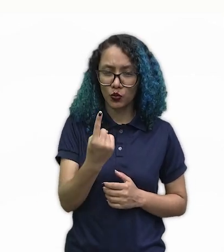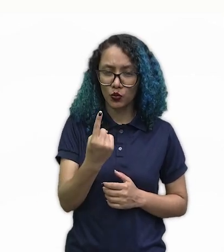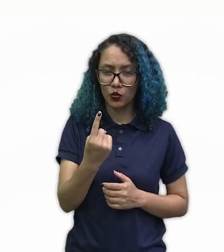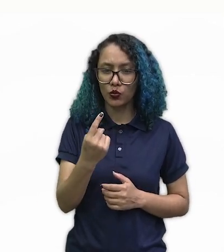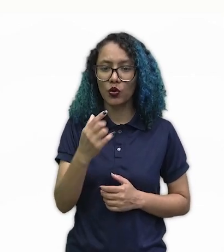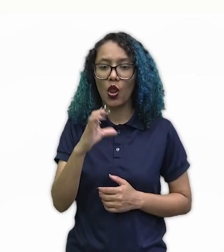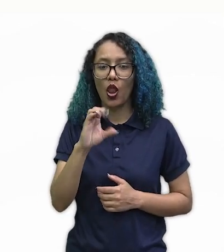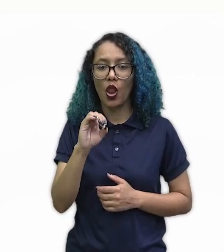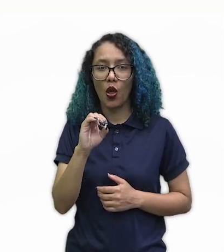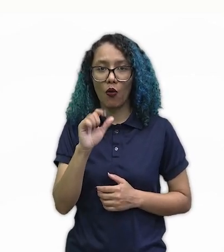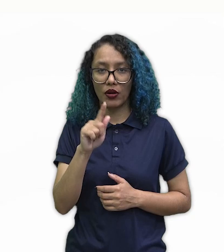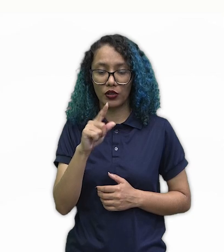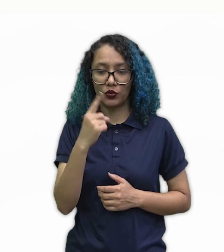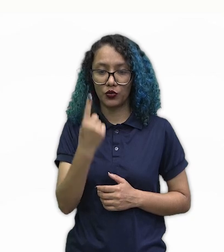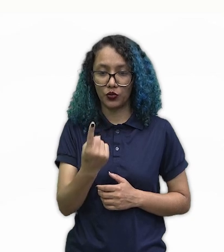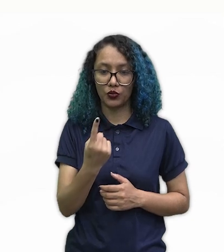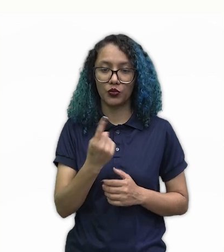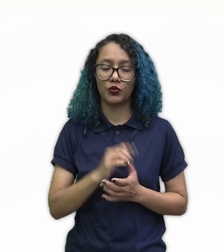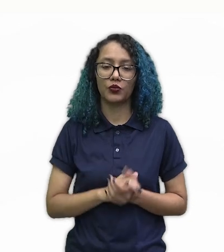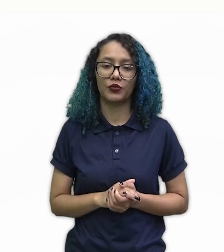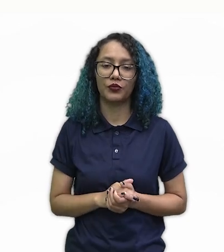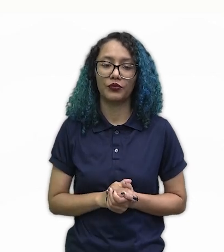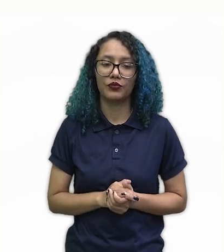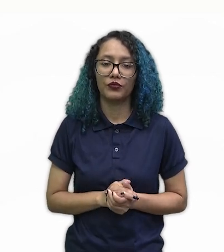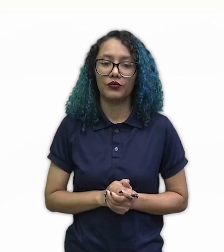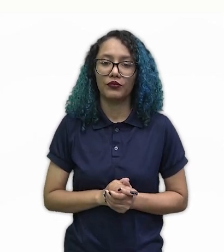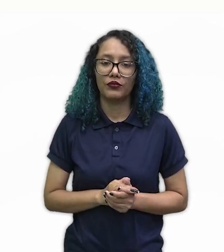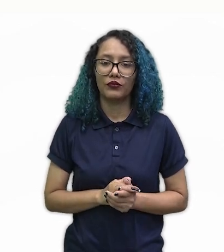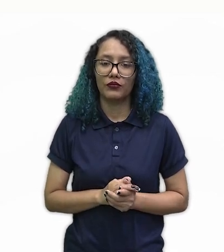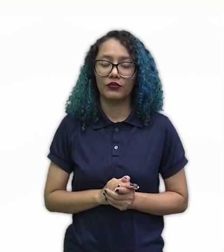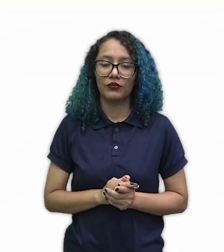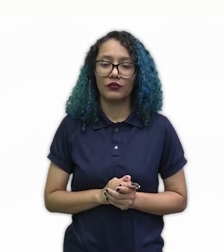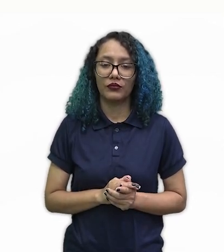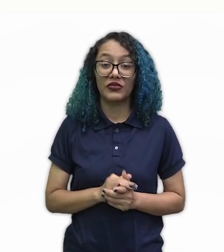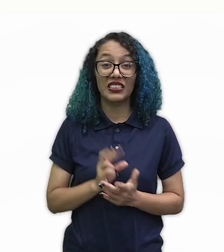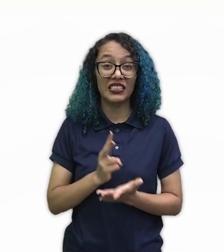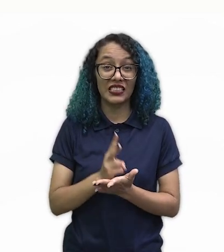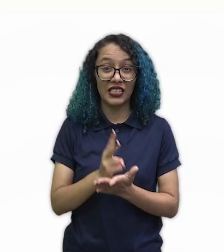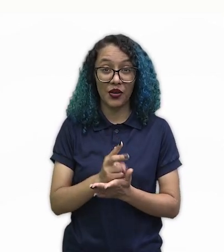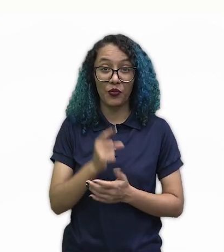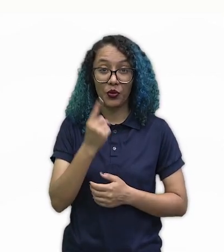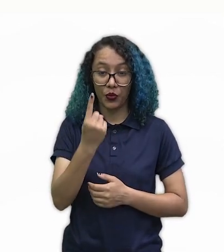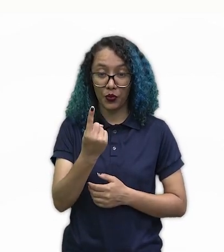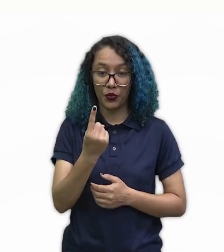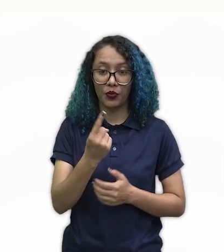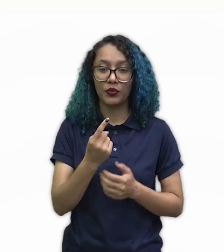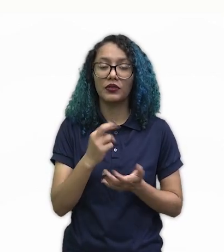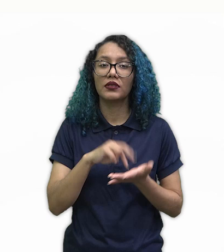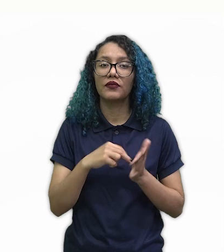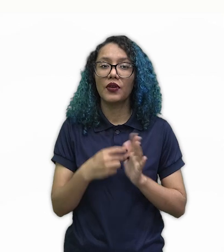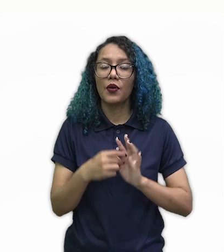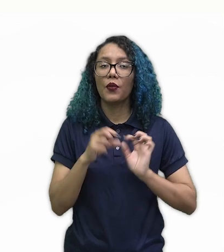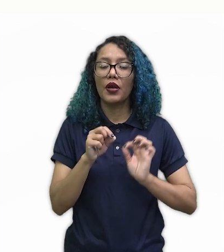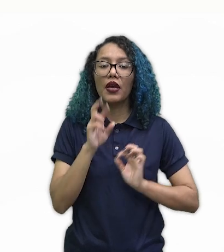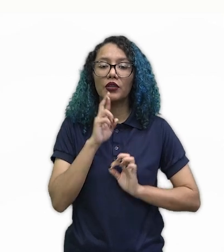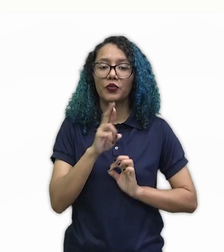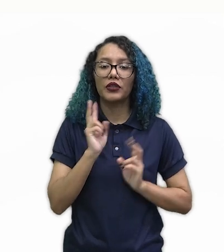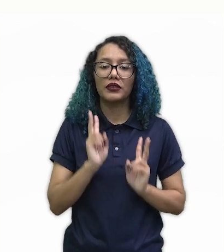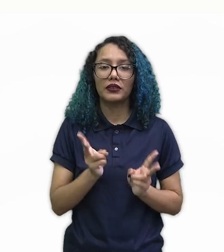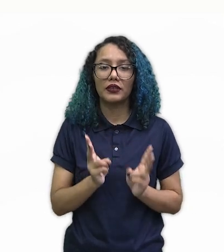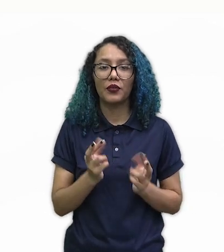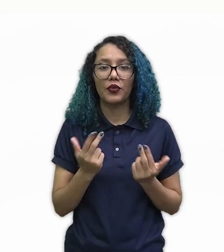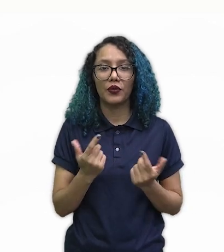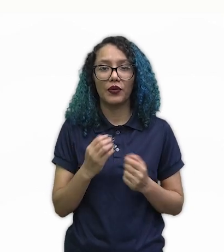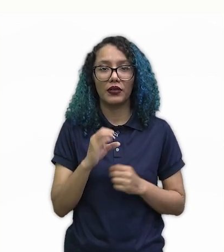1, log de 1, ou seja, toda vez que nosso logaritmando for igual a 1, é porque o resultado sempre vai